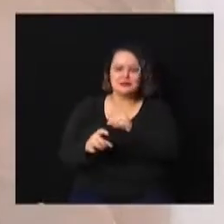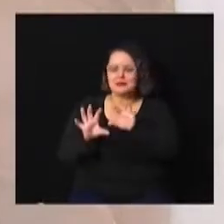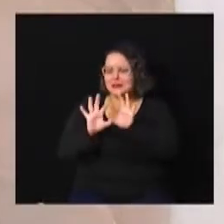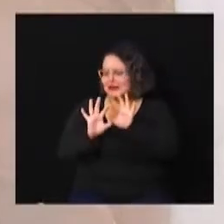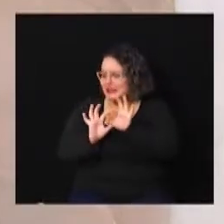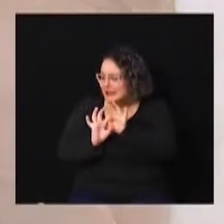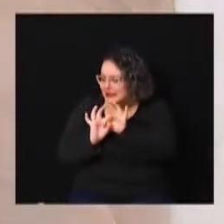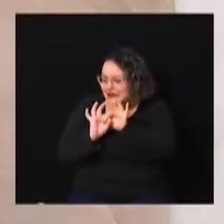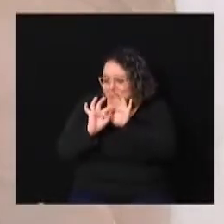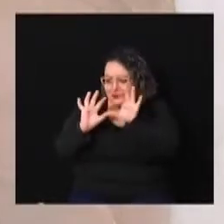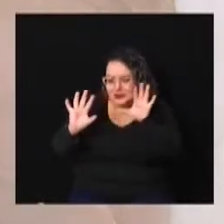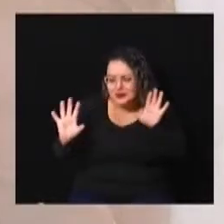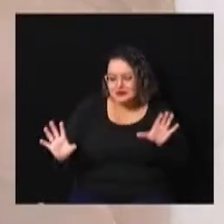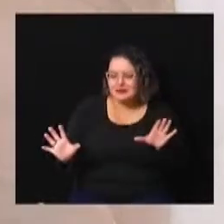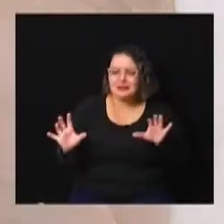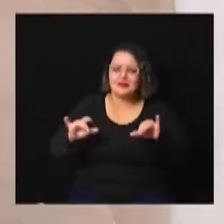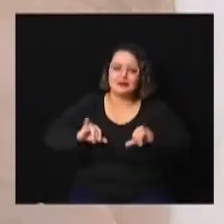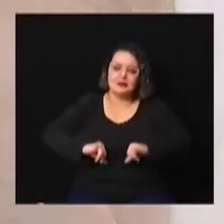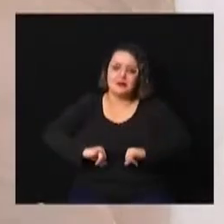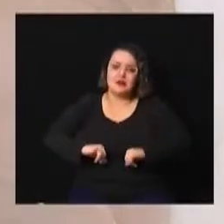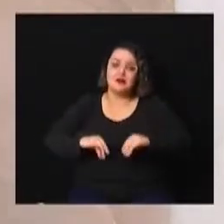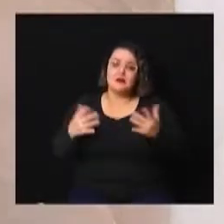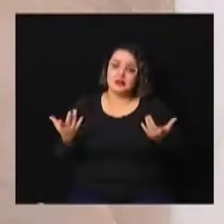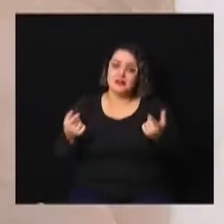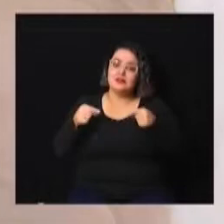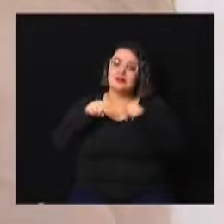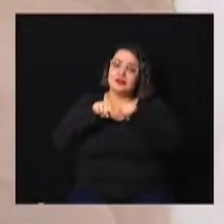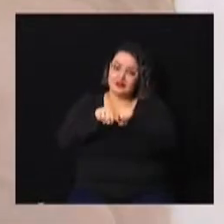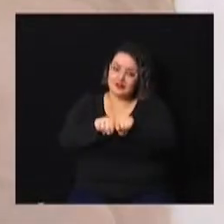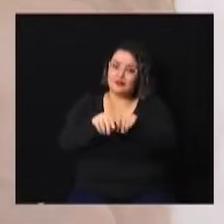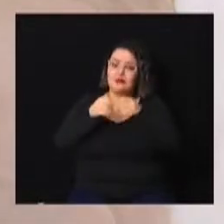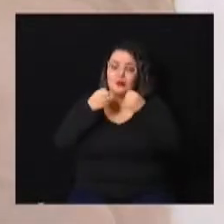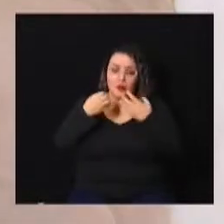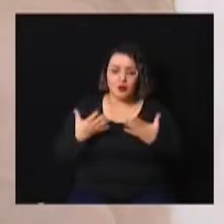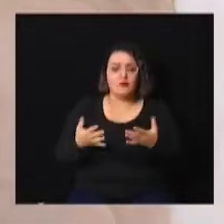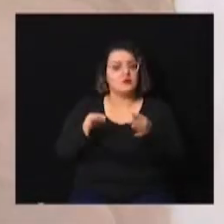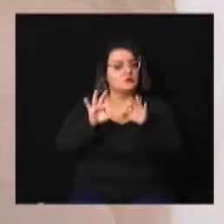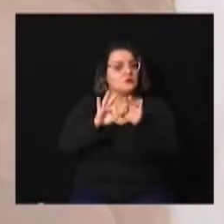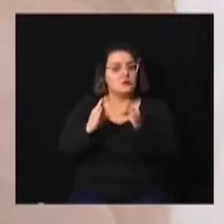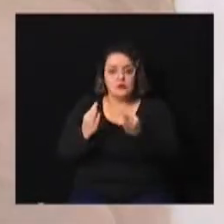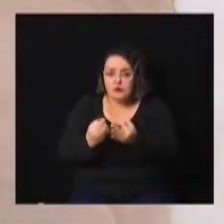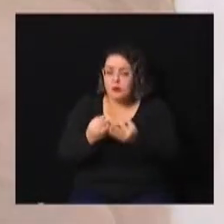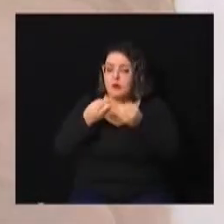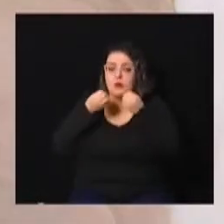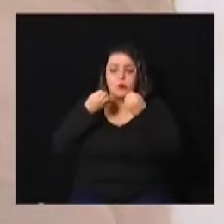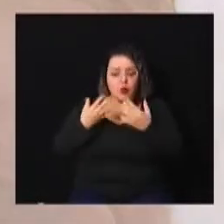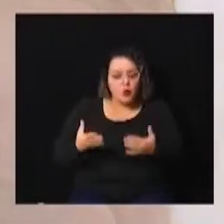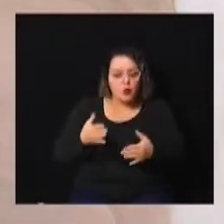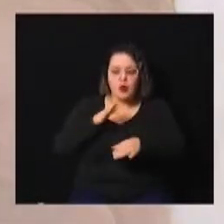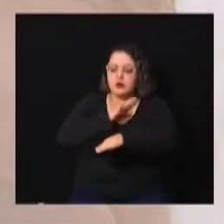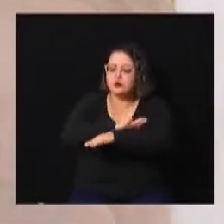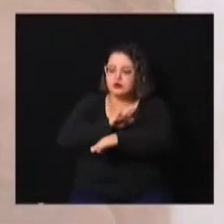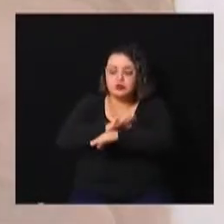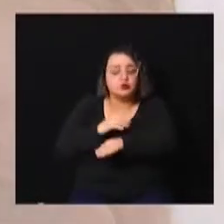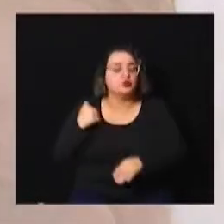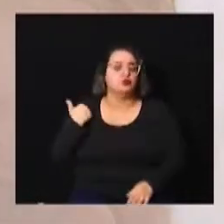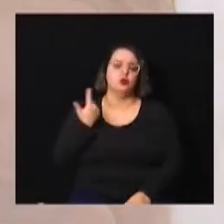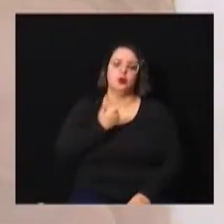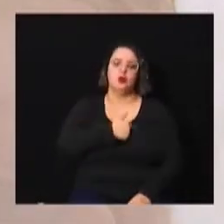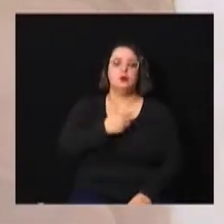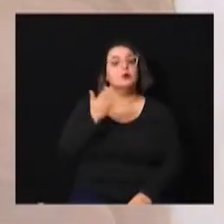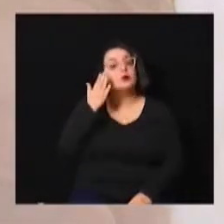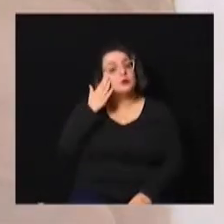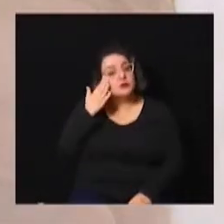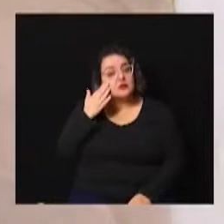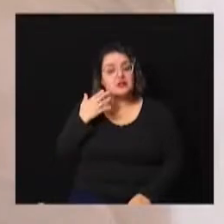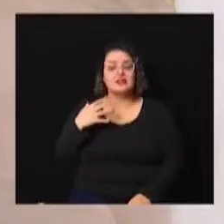muito doloroso. Aí ela falou assim, mas a gente fez uma parceria muito boa, vocês são uma família muito boa, ajudou bastante. E eu